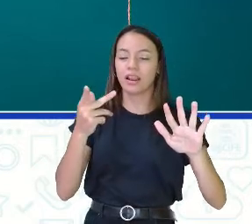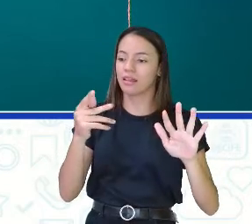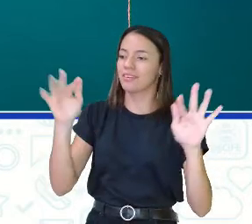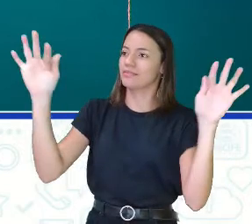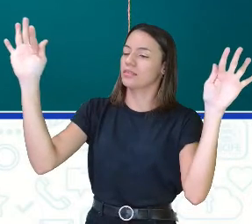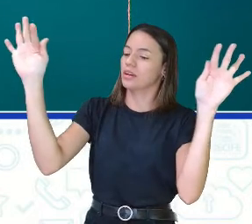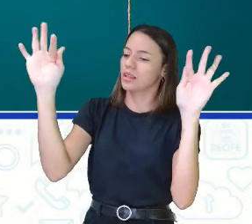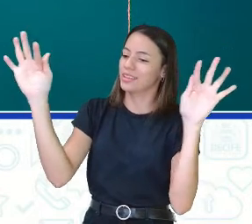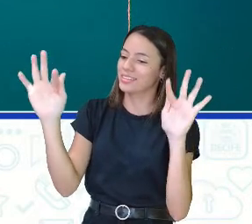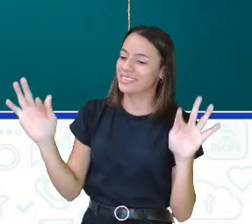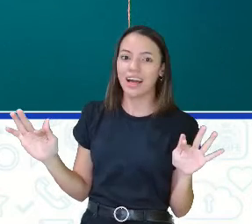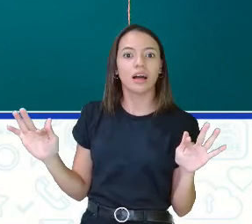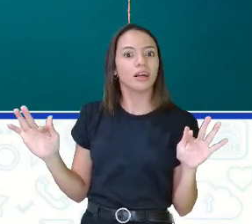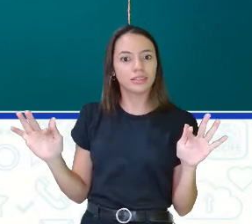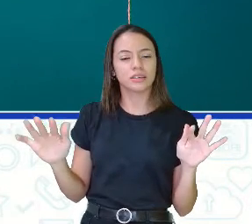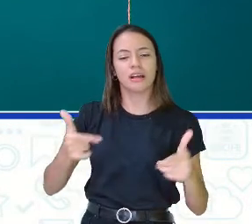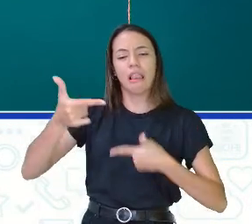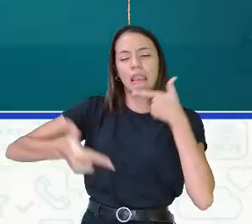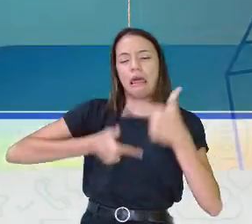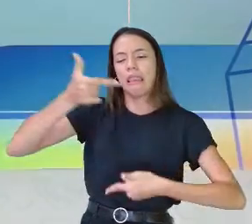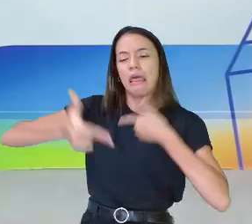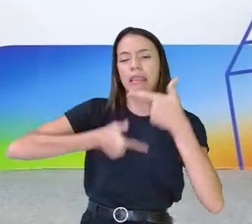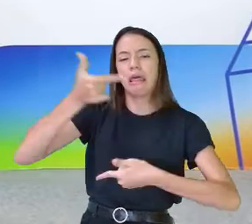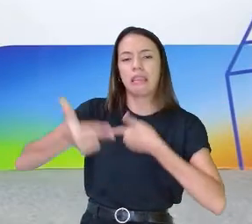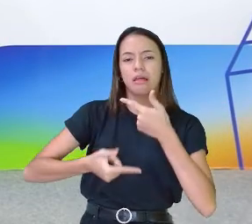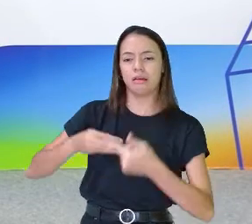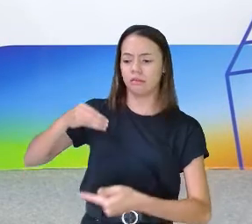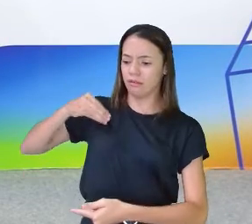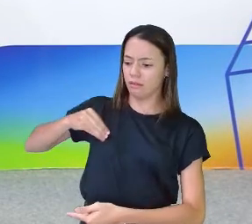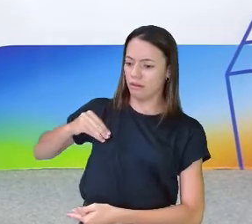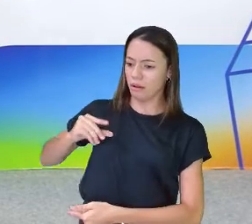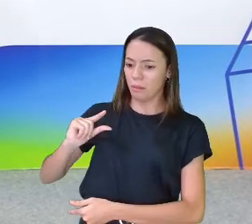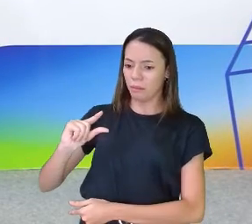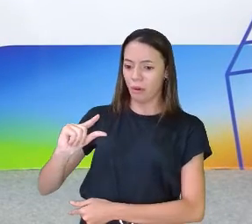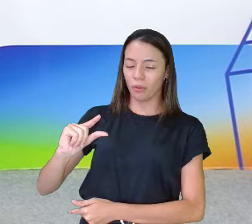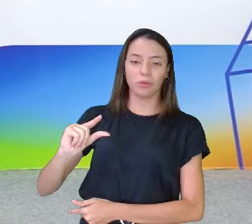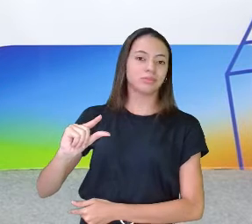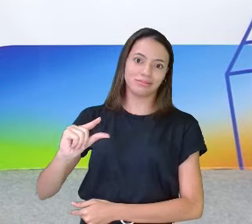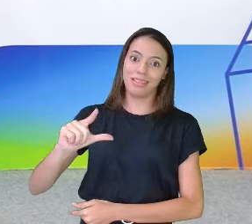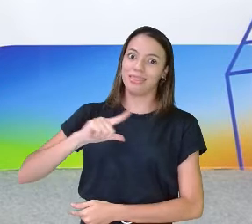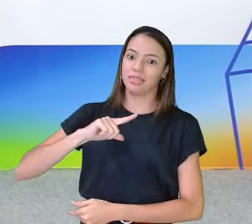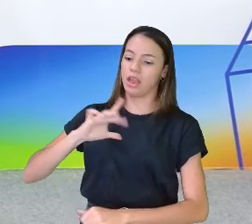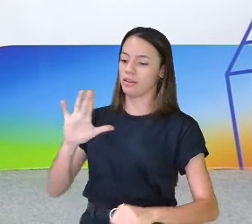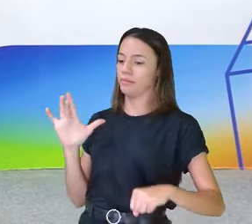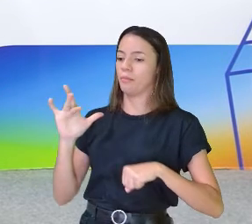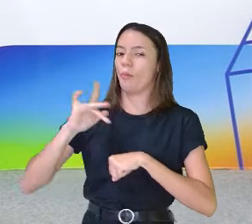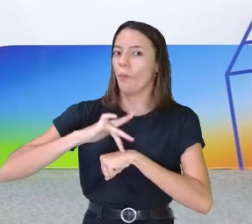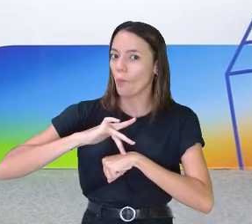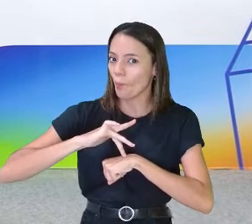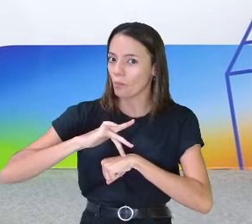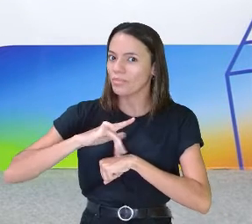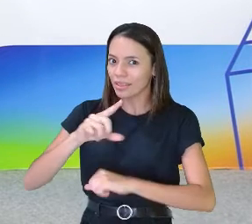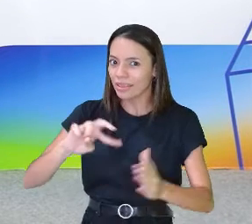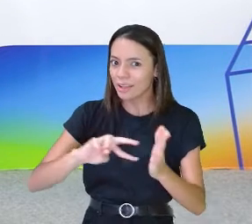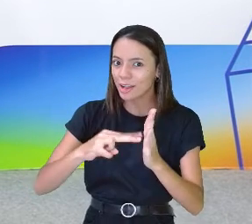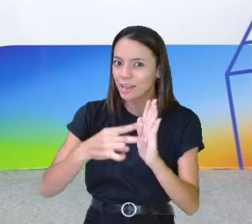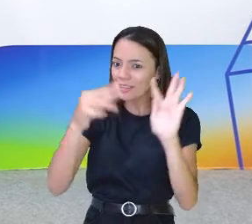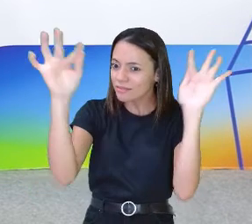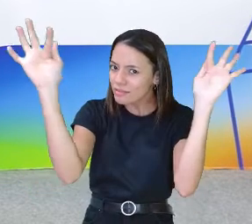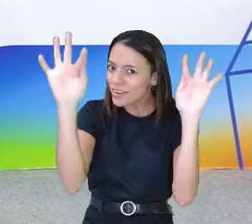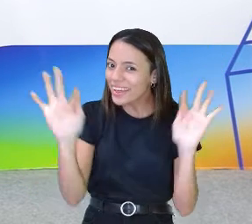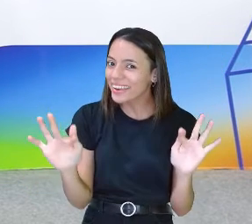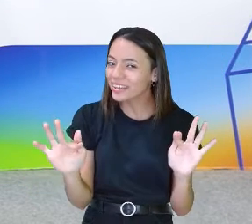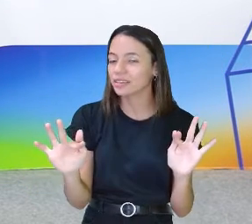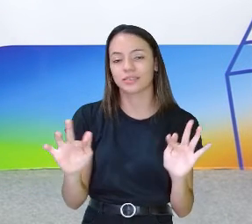trabalhar muito e receber pouco, estou sendo claramente irônica, porque isso não é ser feliz. Isso é, na verdade, o pesadelo